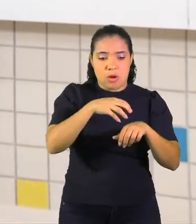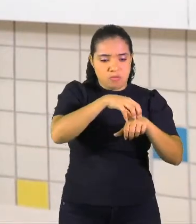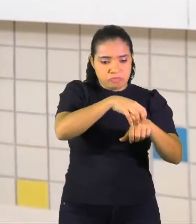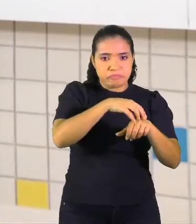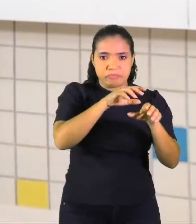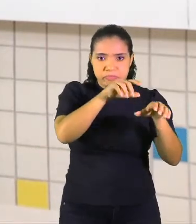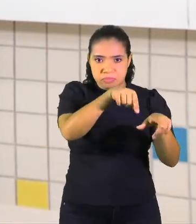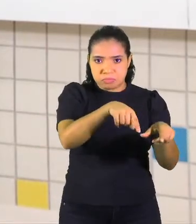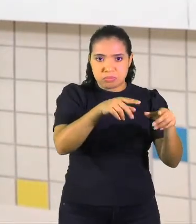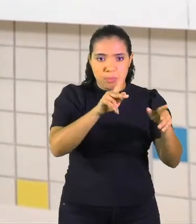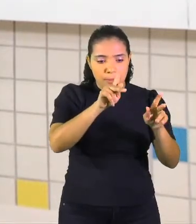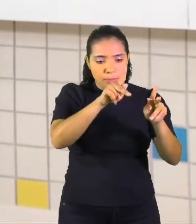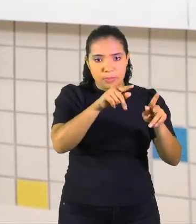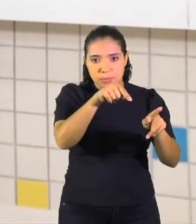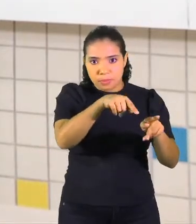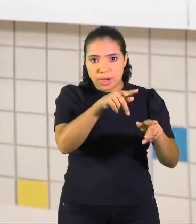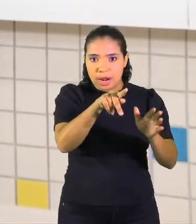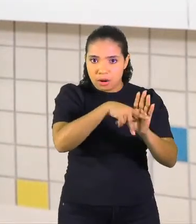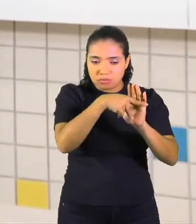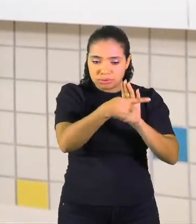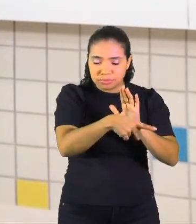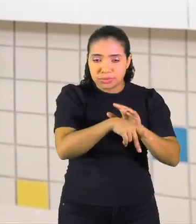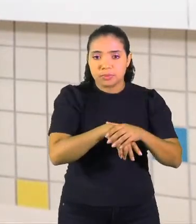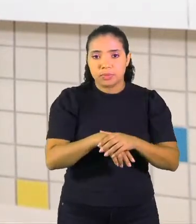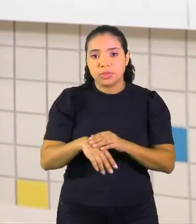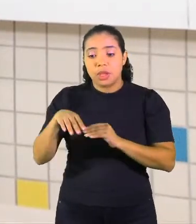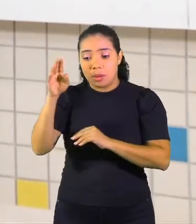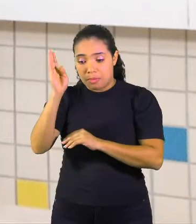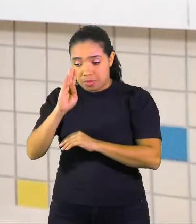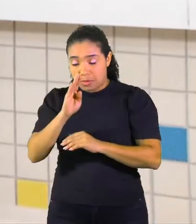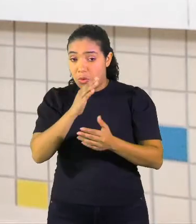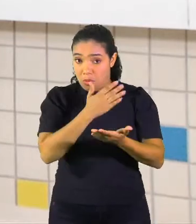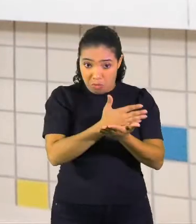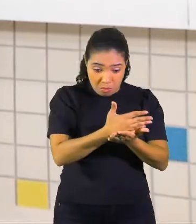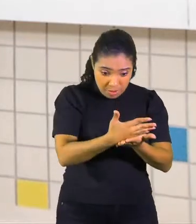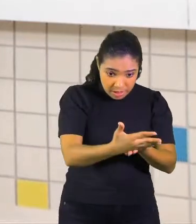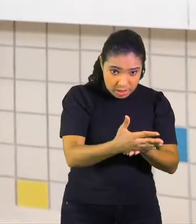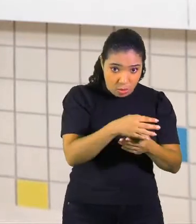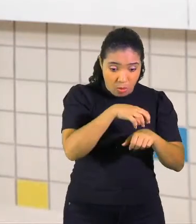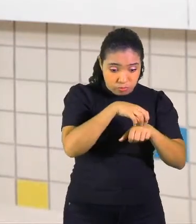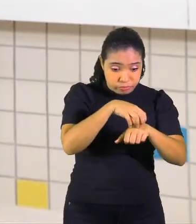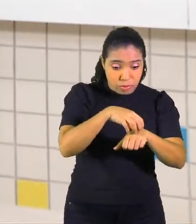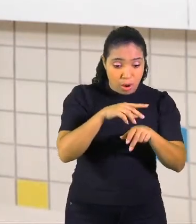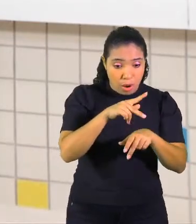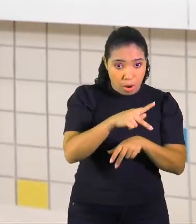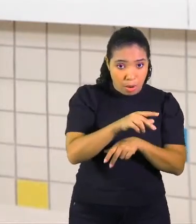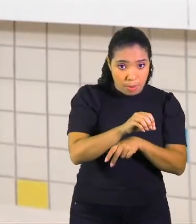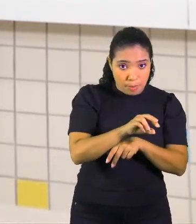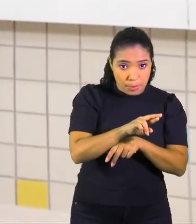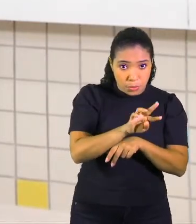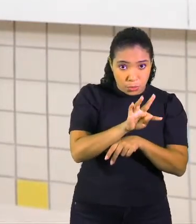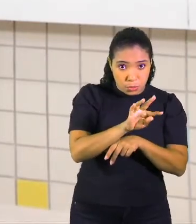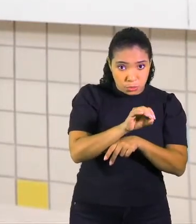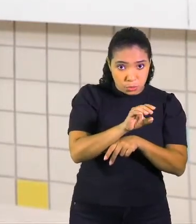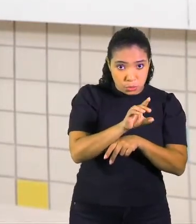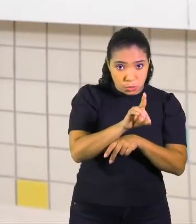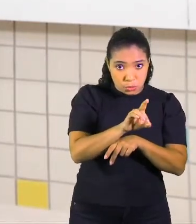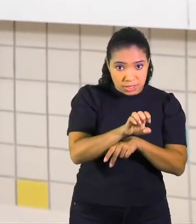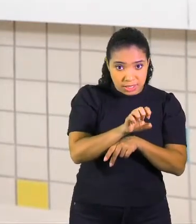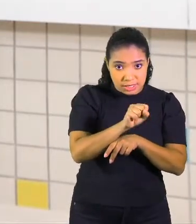do Brasil a partir do Porto de Santos. Mas quem levava esse café até o